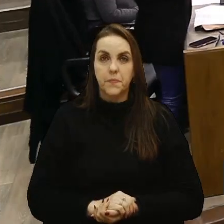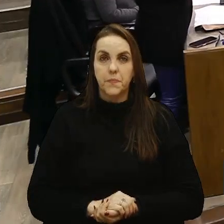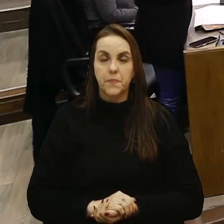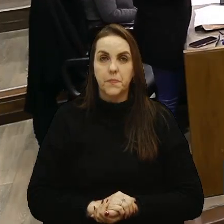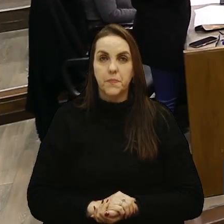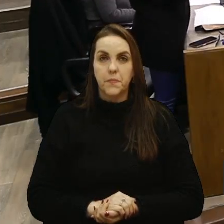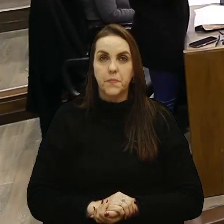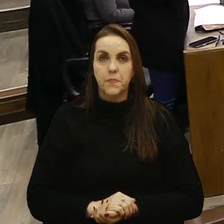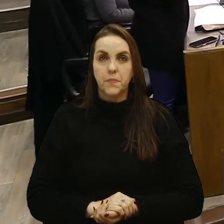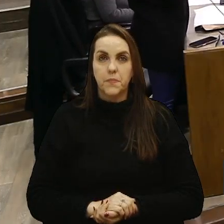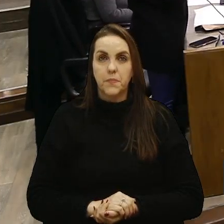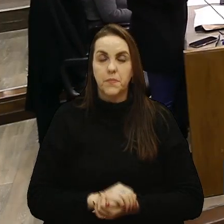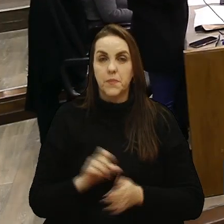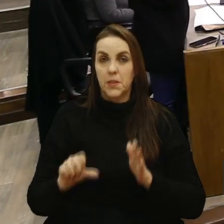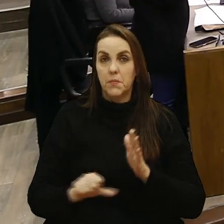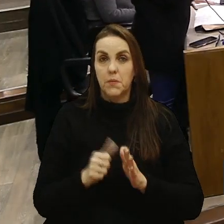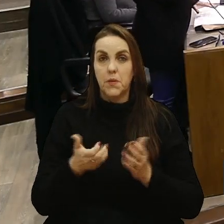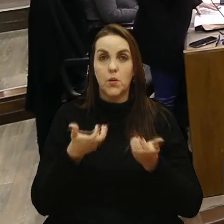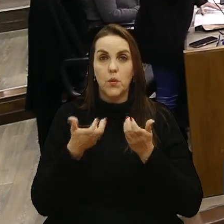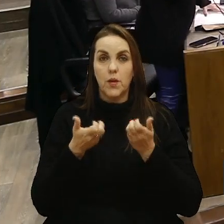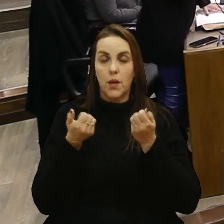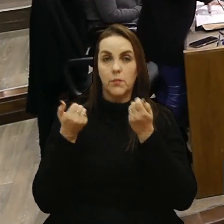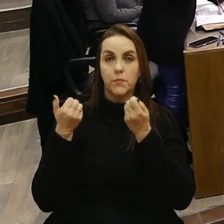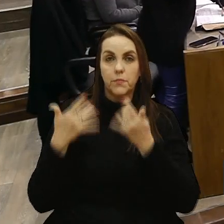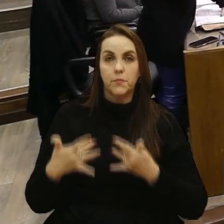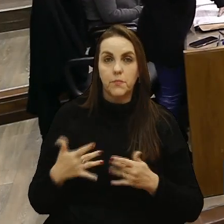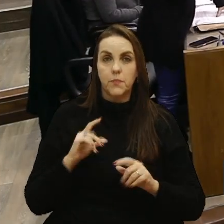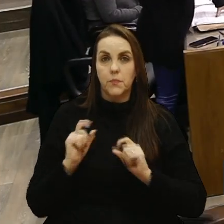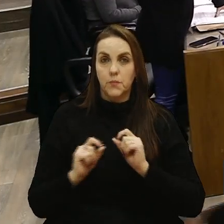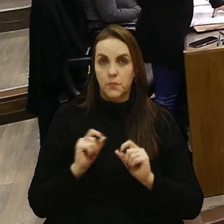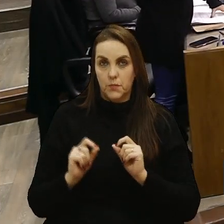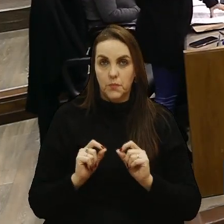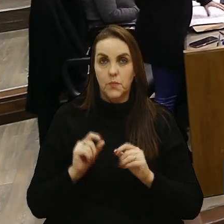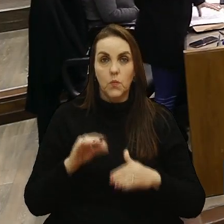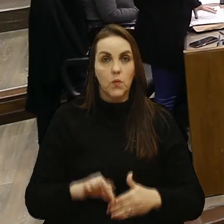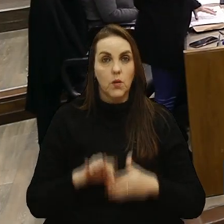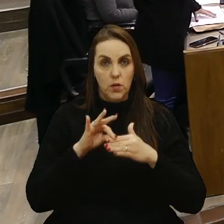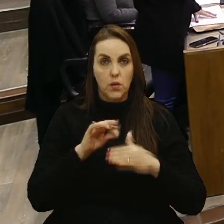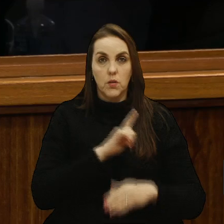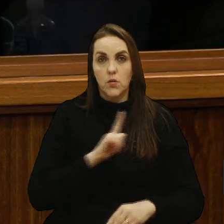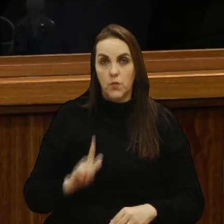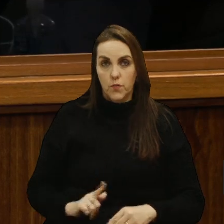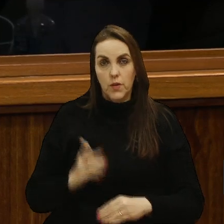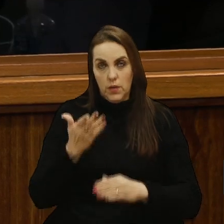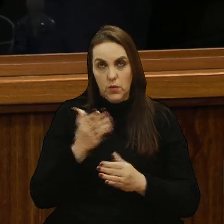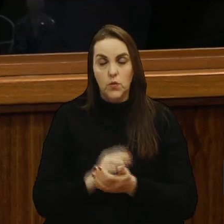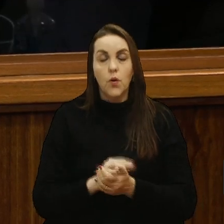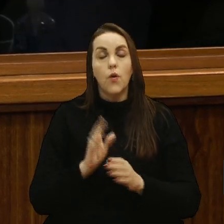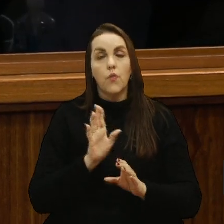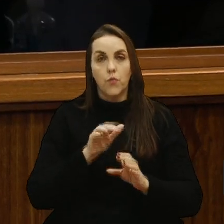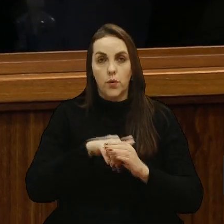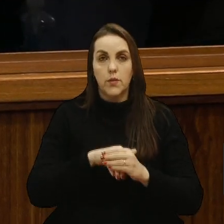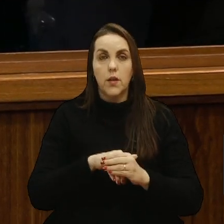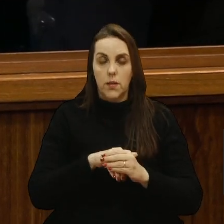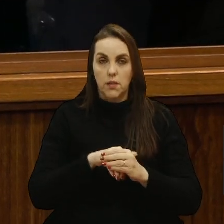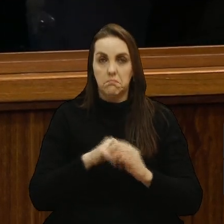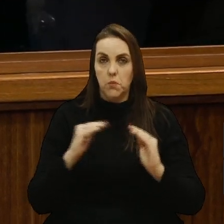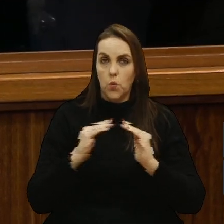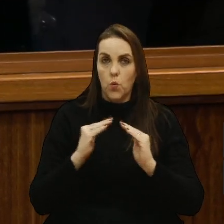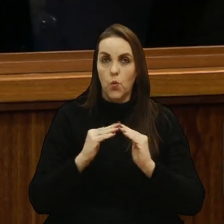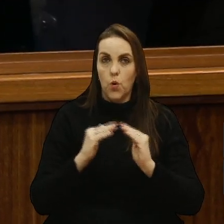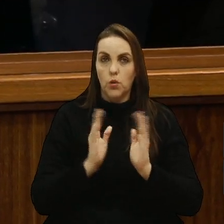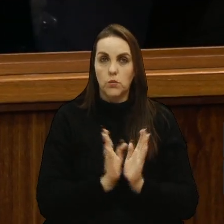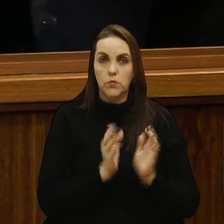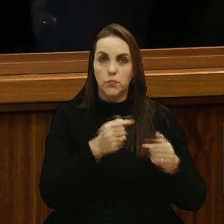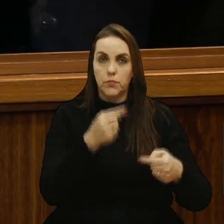Bom, primeiro eu quero dizer que, ao líder do governo, votarei favorável a essa frente, em que pese